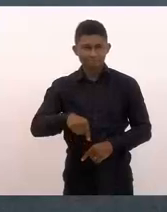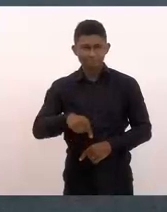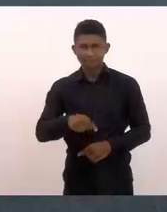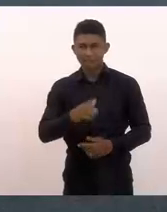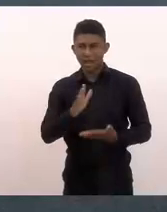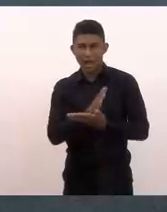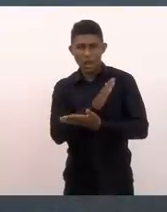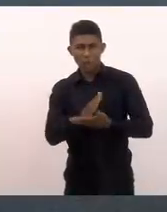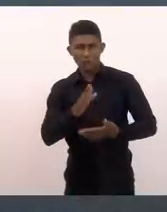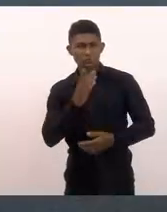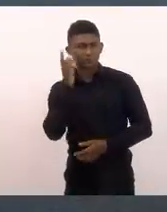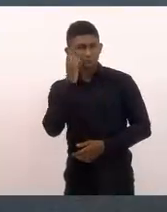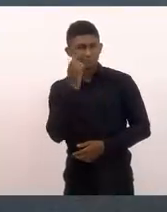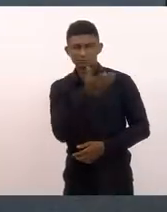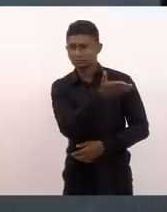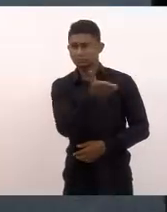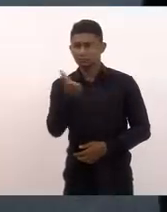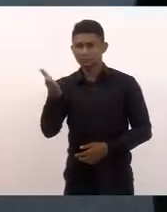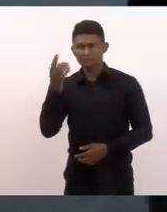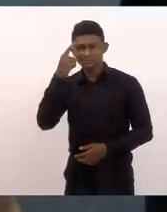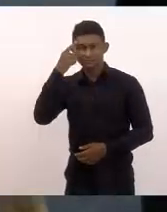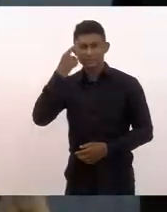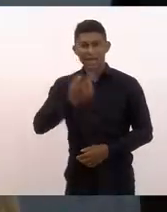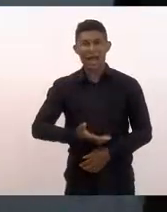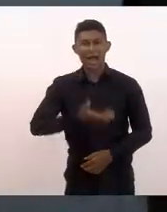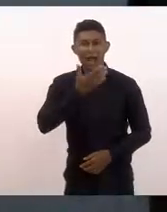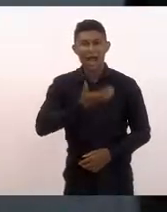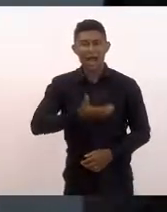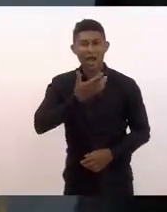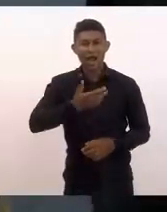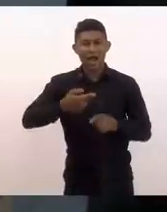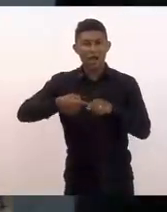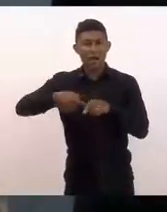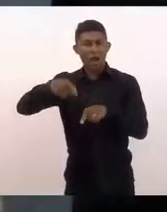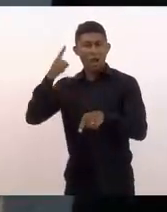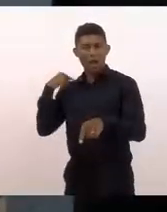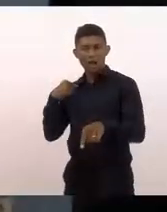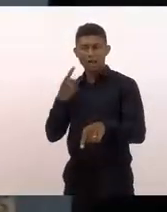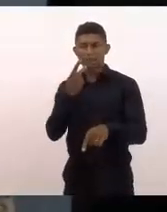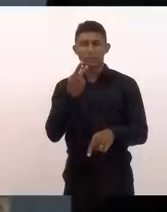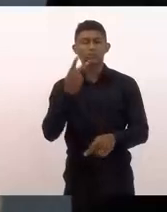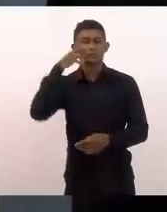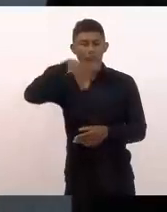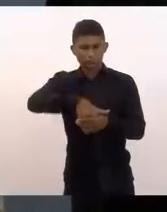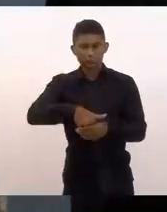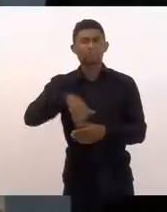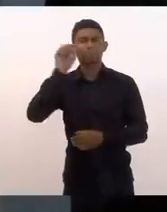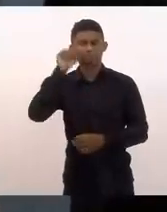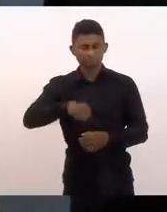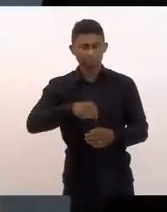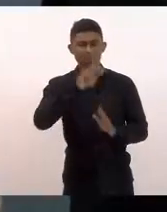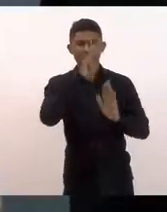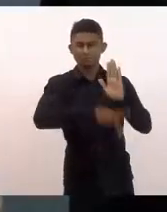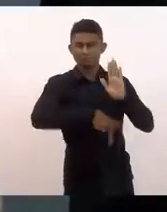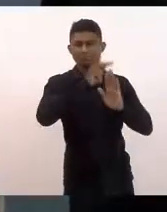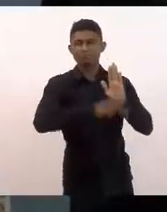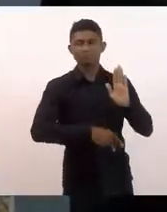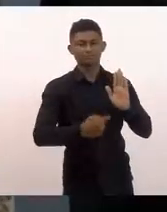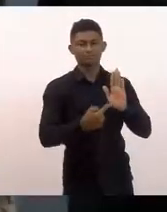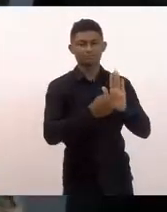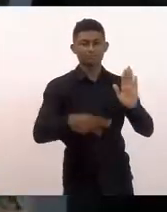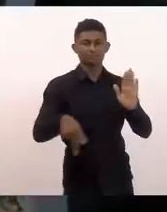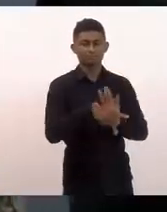que discutiram antes do Natal que iriam votar favoravelmente ao projeto da Polícia Militar e